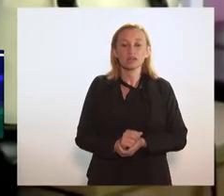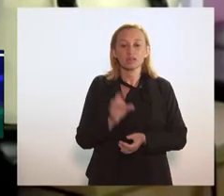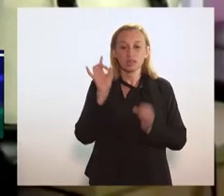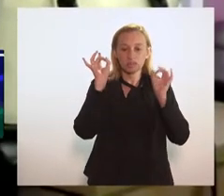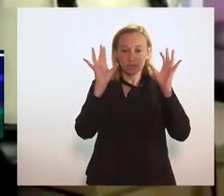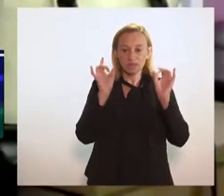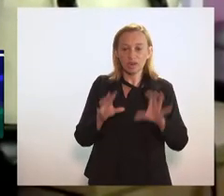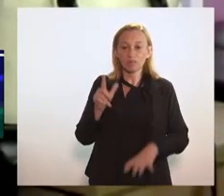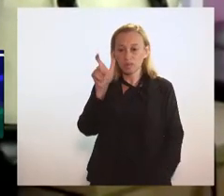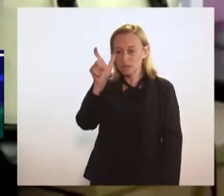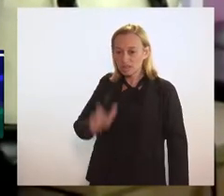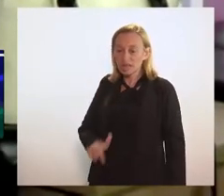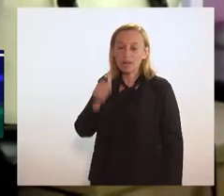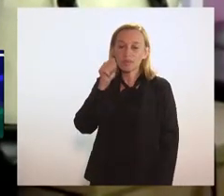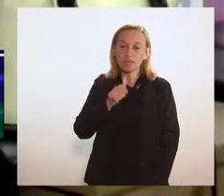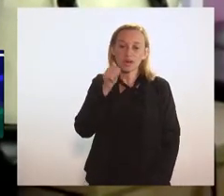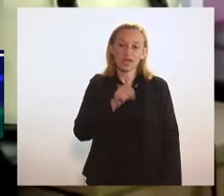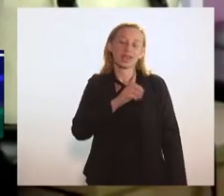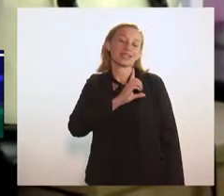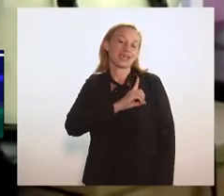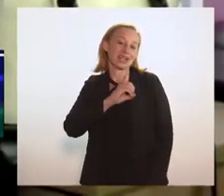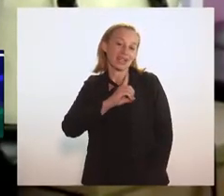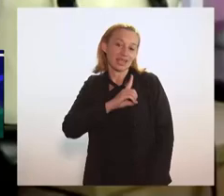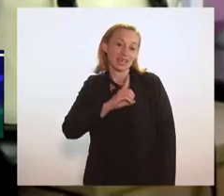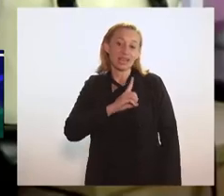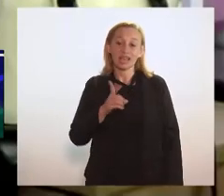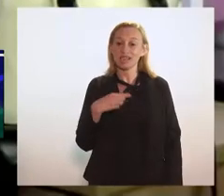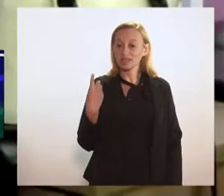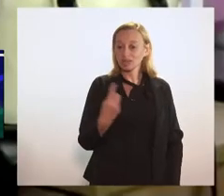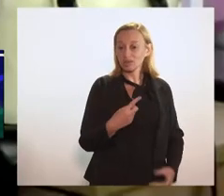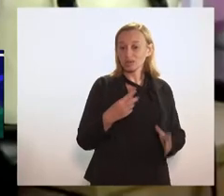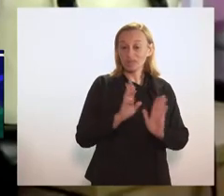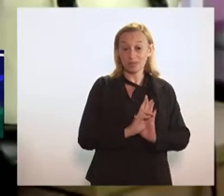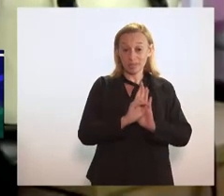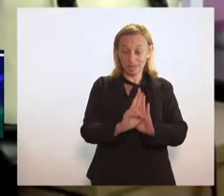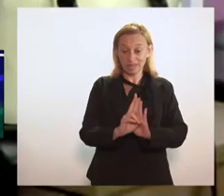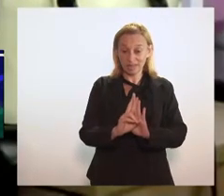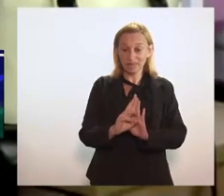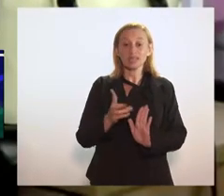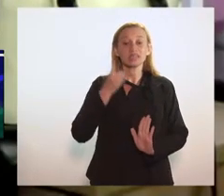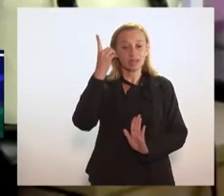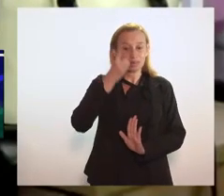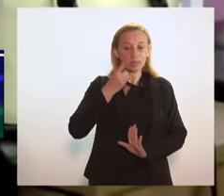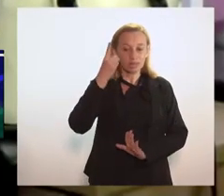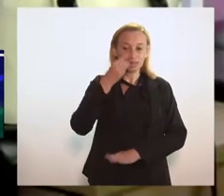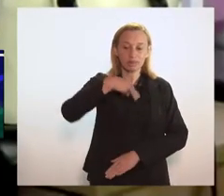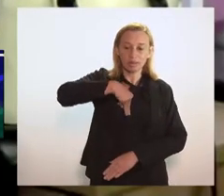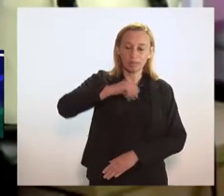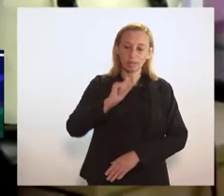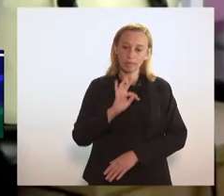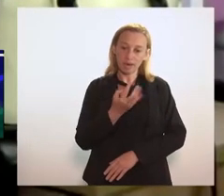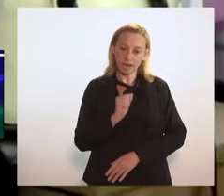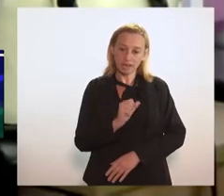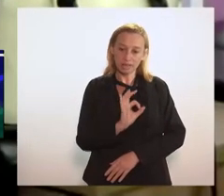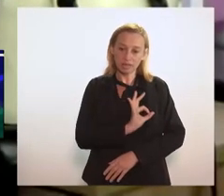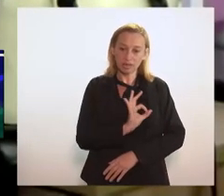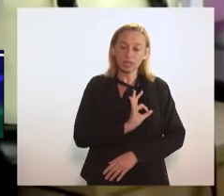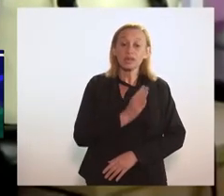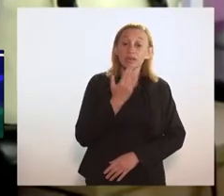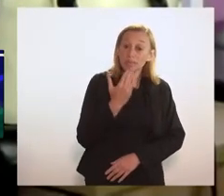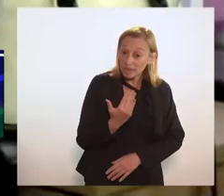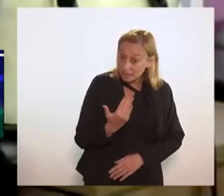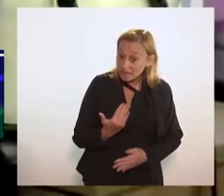ser mulher, por ser delegada, por ser a nossa representante, a deputada Marta Rocha, e pedir aí se